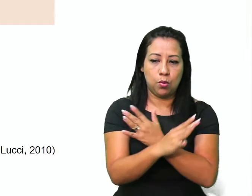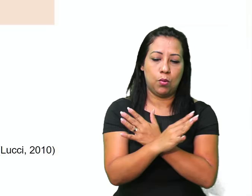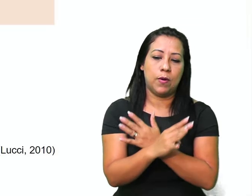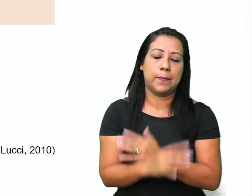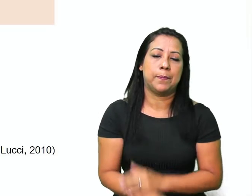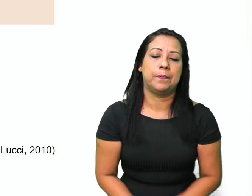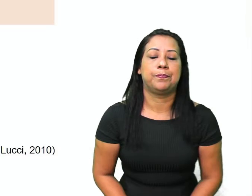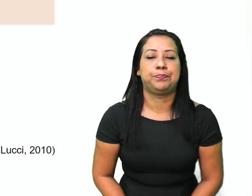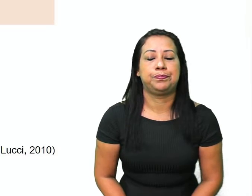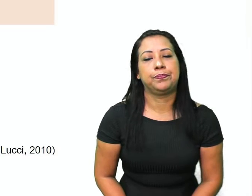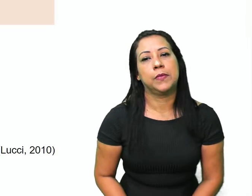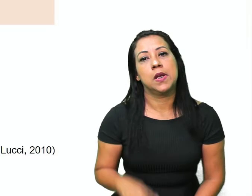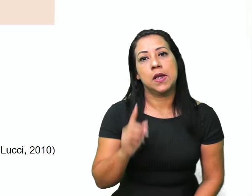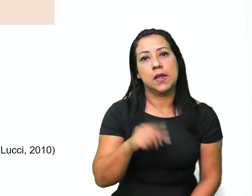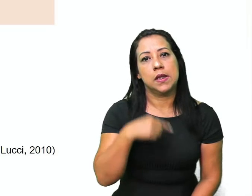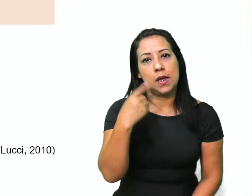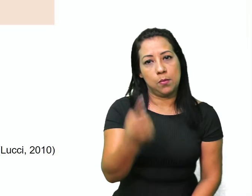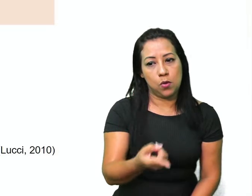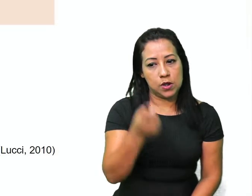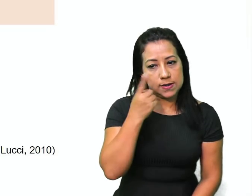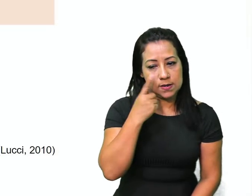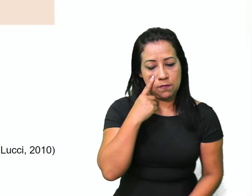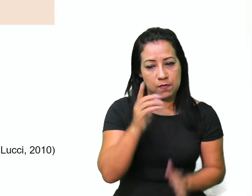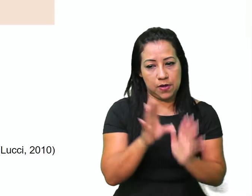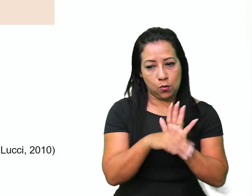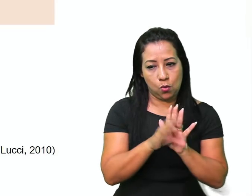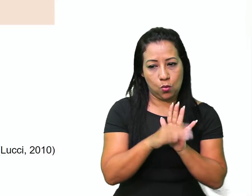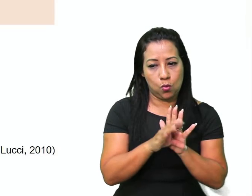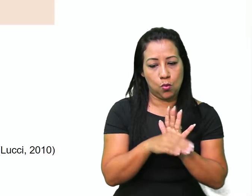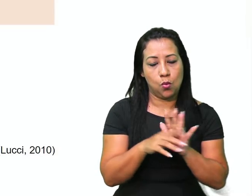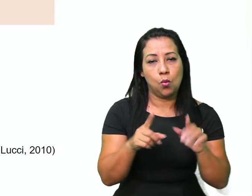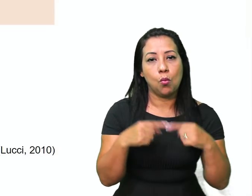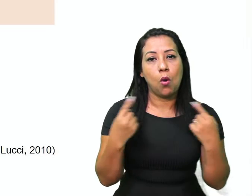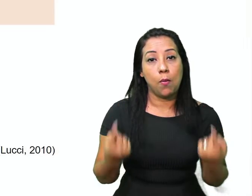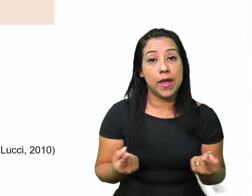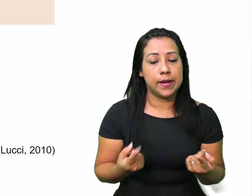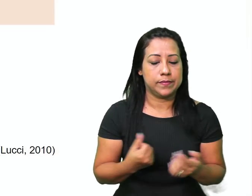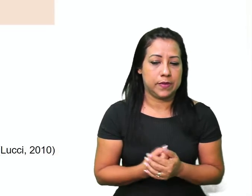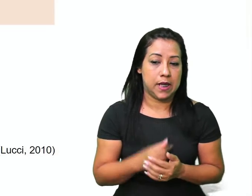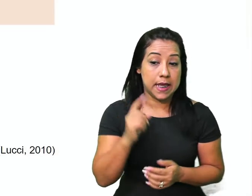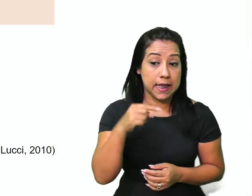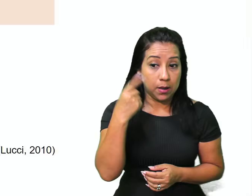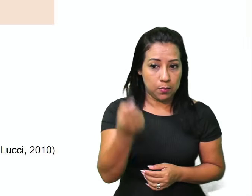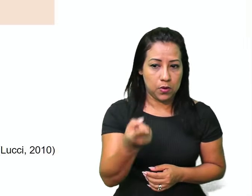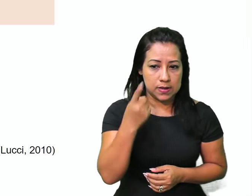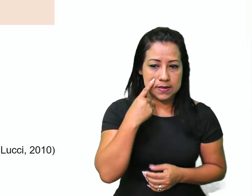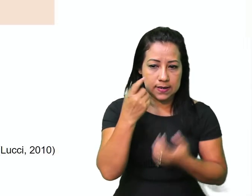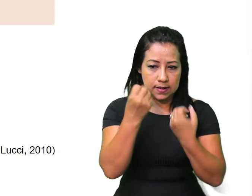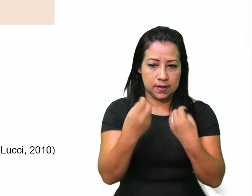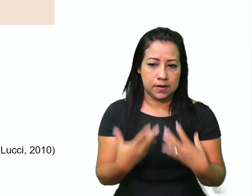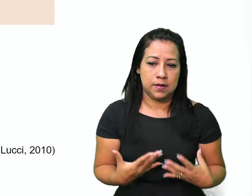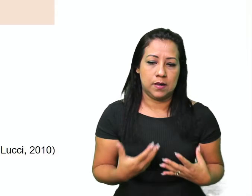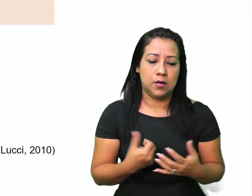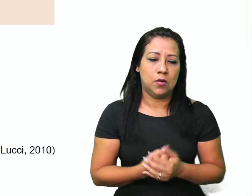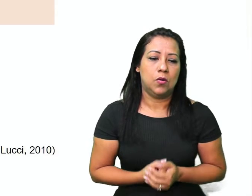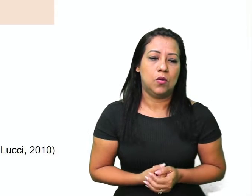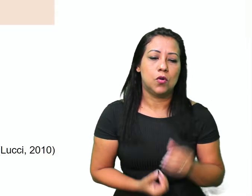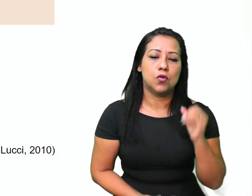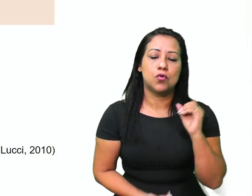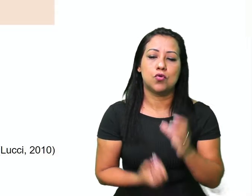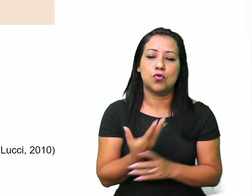Isso depois nós vamos ver qual é o conceito disso, tá? Hoje. Isso trouxe o quê? Trouxe